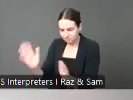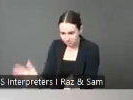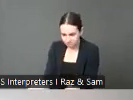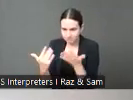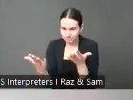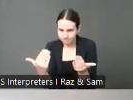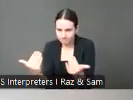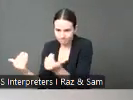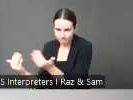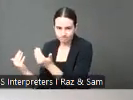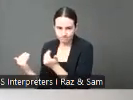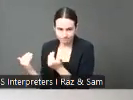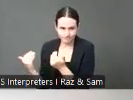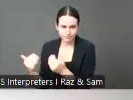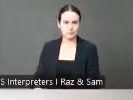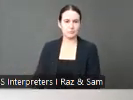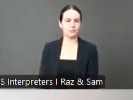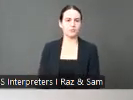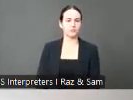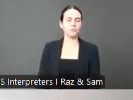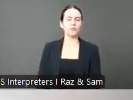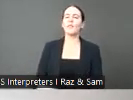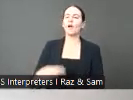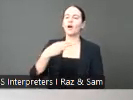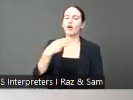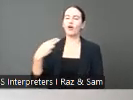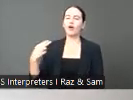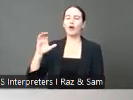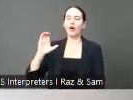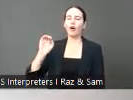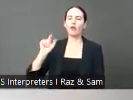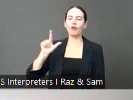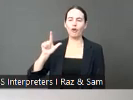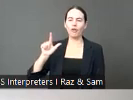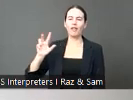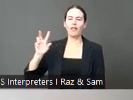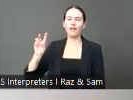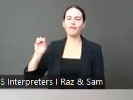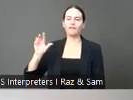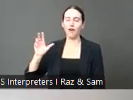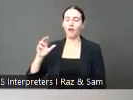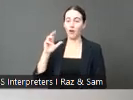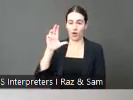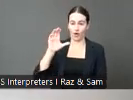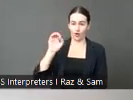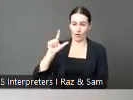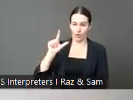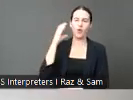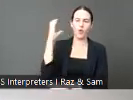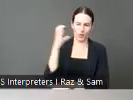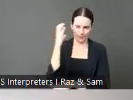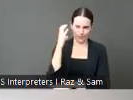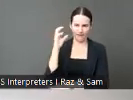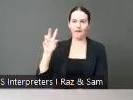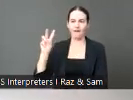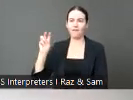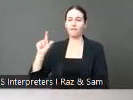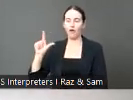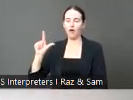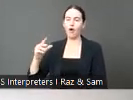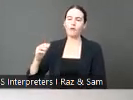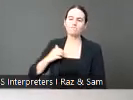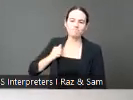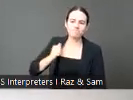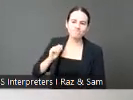nós chamamos realmente de pontos prioritários, que são os COVOLs, o Grupo Voluntários da Colômbia, que vem das comunidades. Nesse